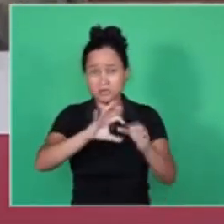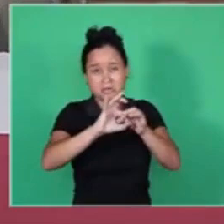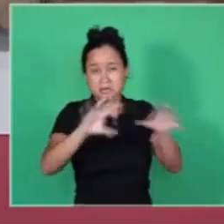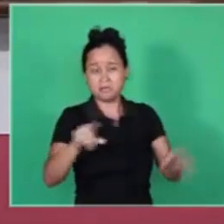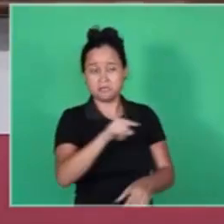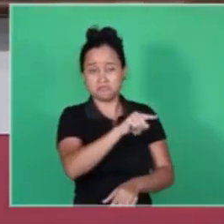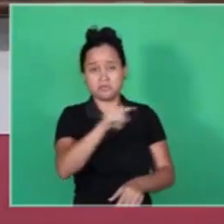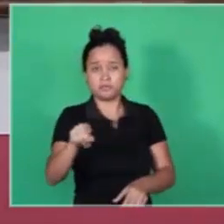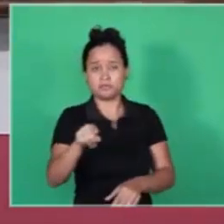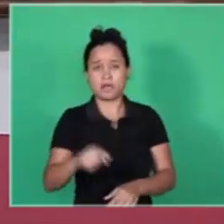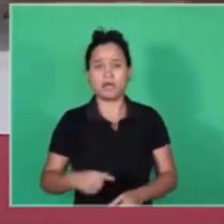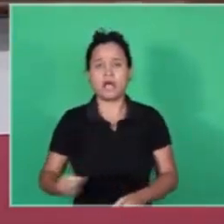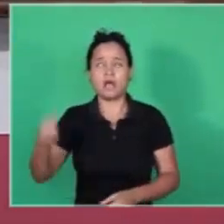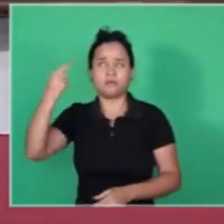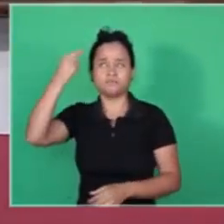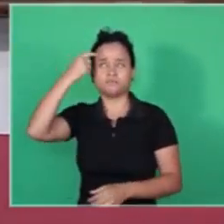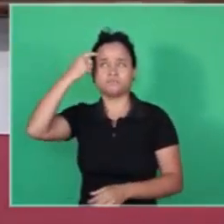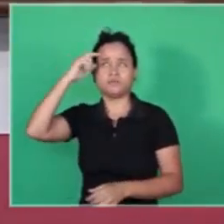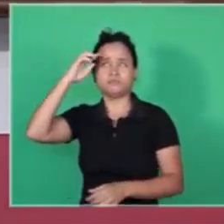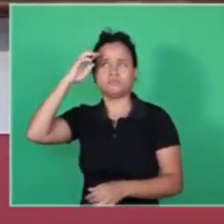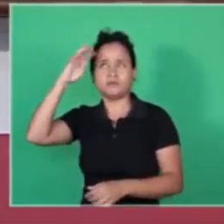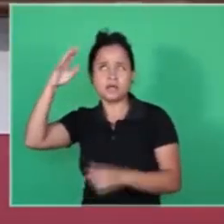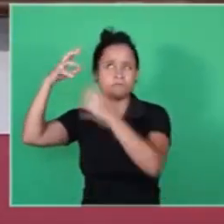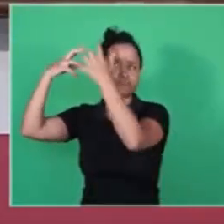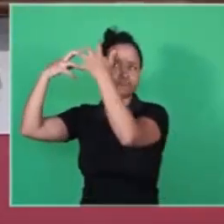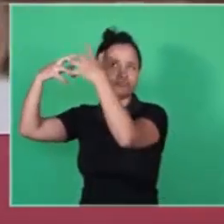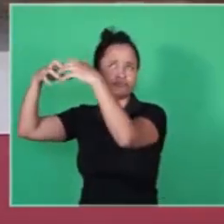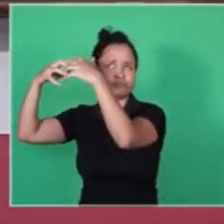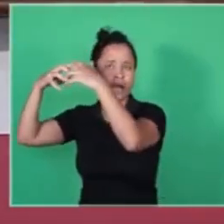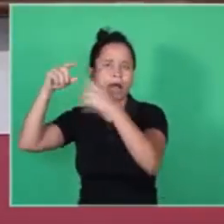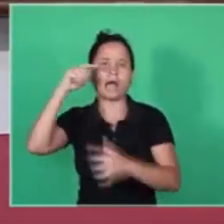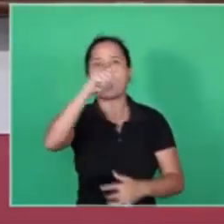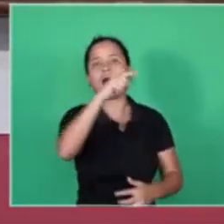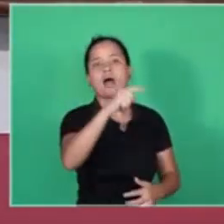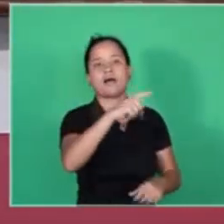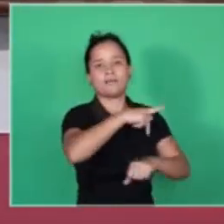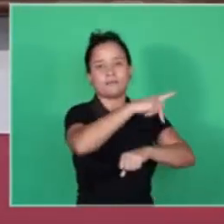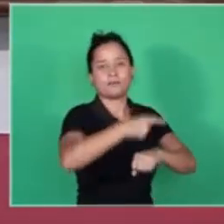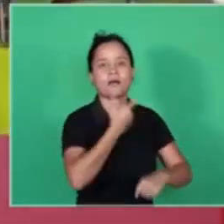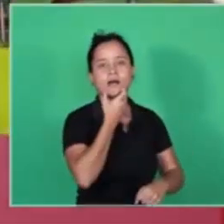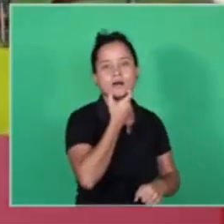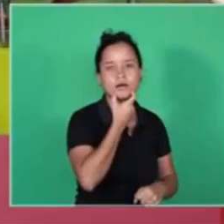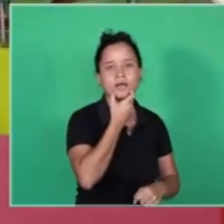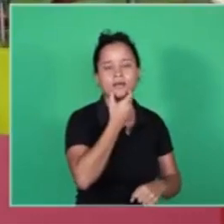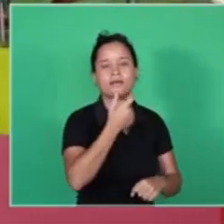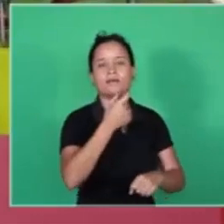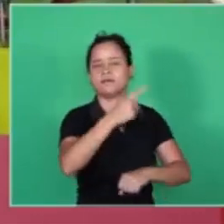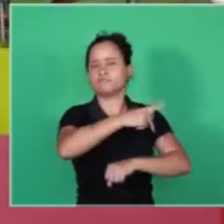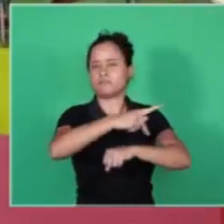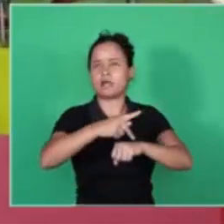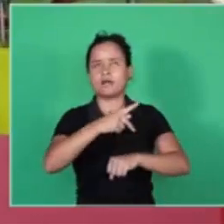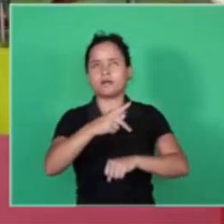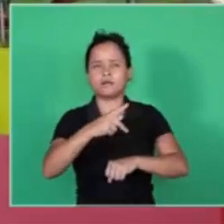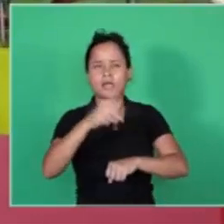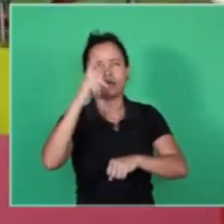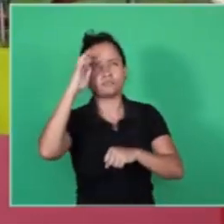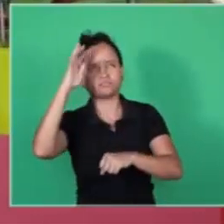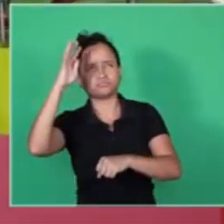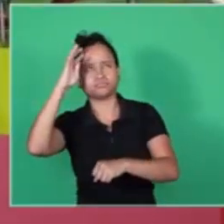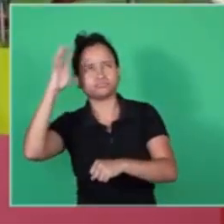seu pensamento pode ir à Inglaterra, pode ir ao Japão, pode, você pode cogitar do que você